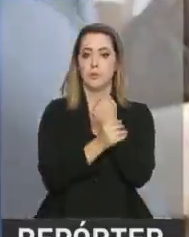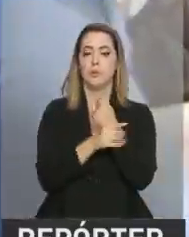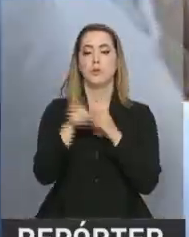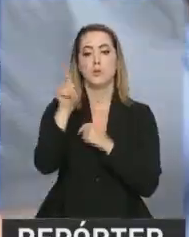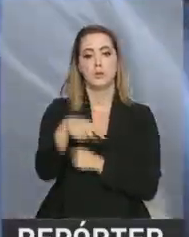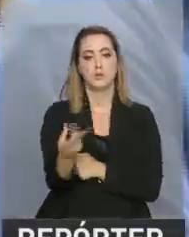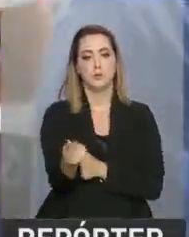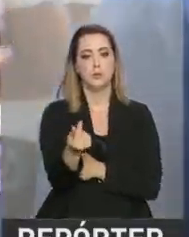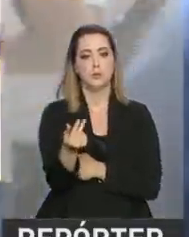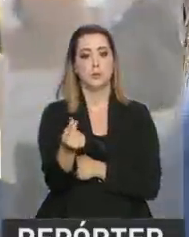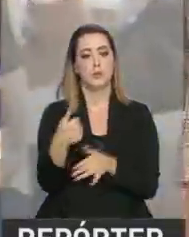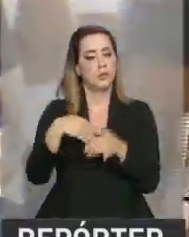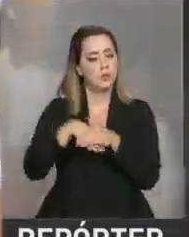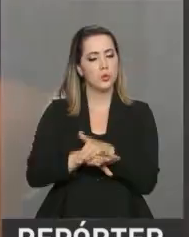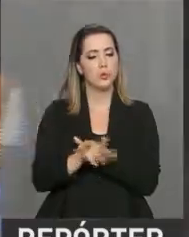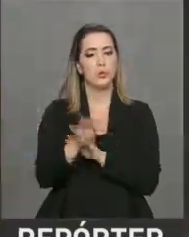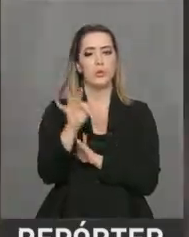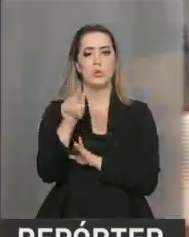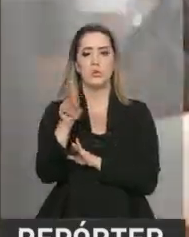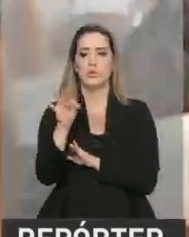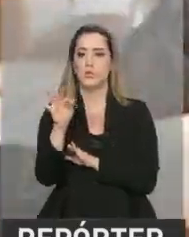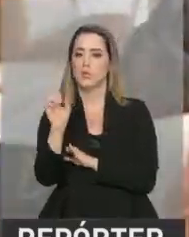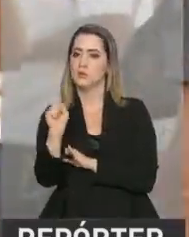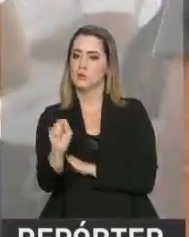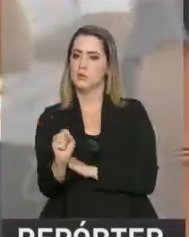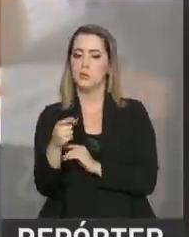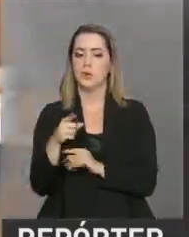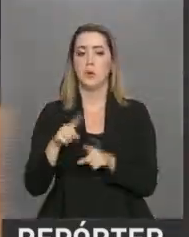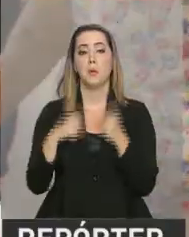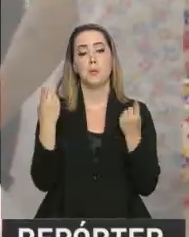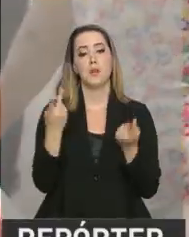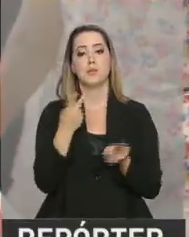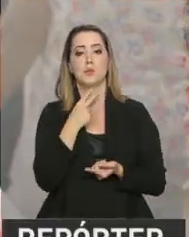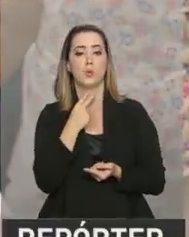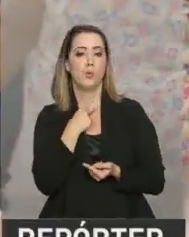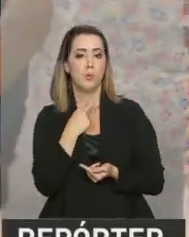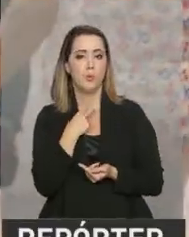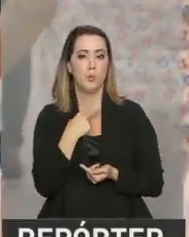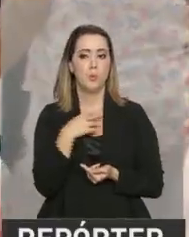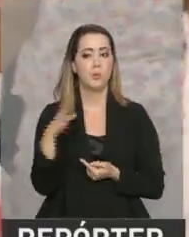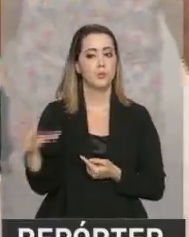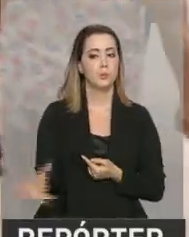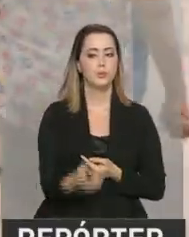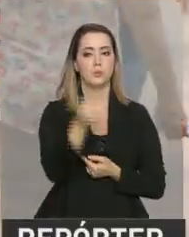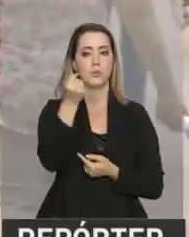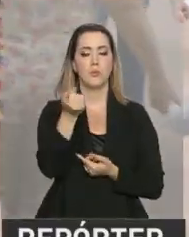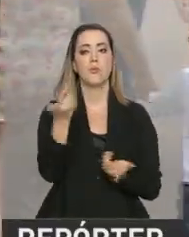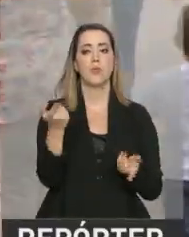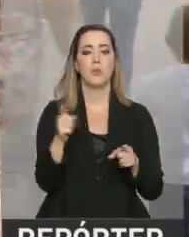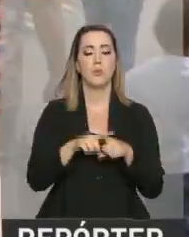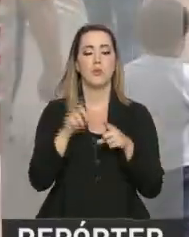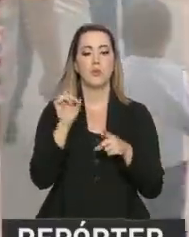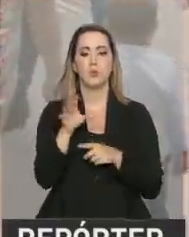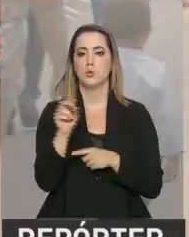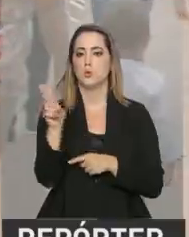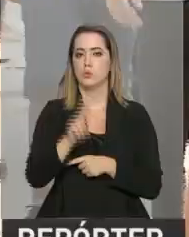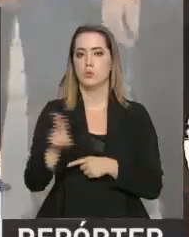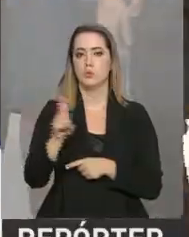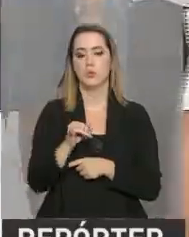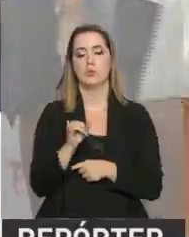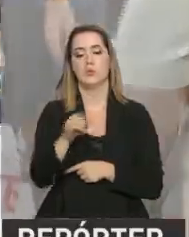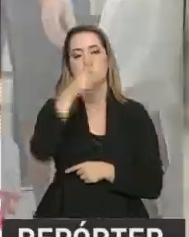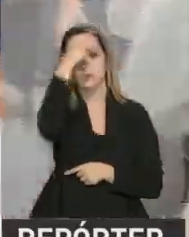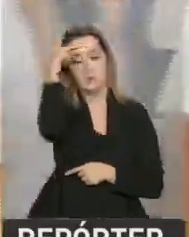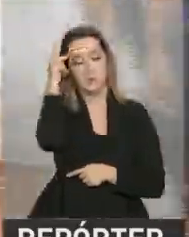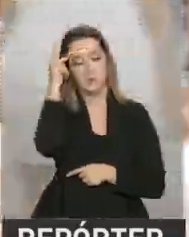FGTS mas é um dinheiro que não pode ser sacado e só vai ser usado se o trabalhador for demitido